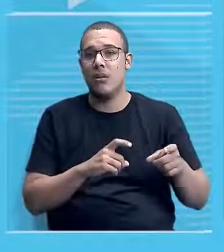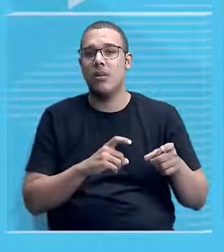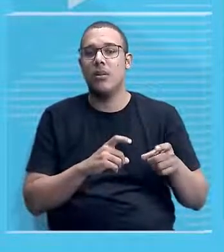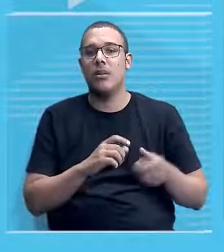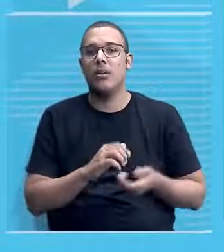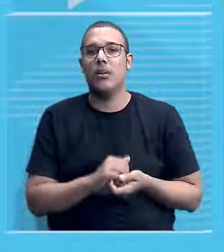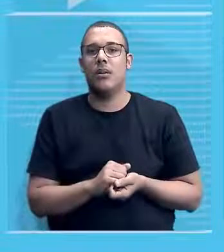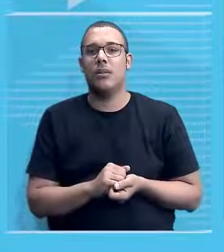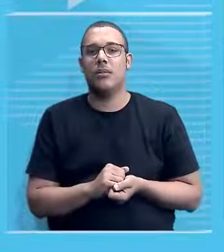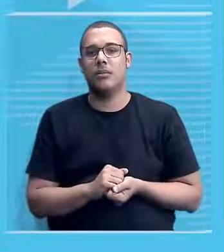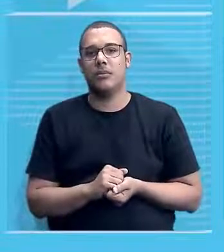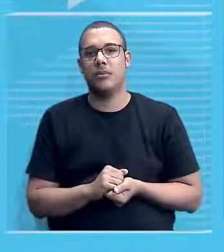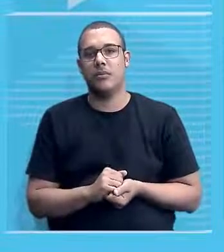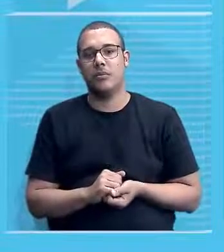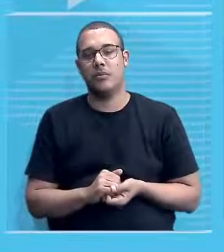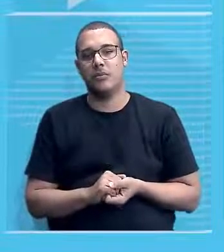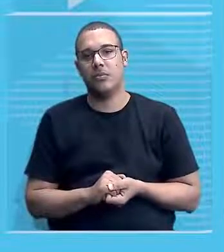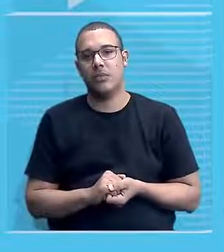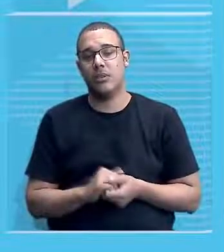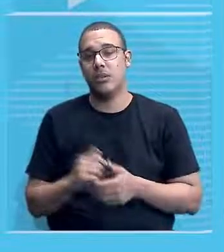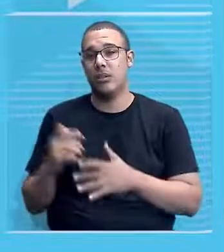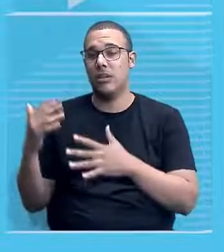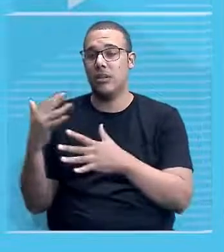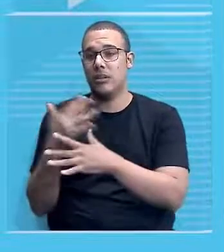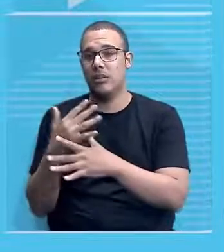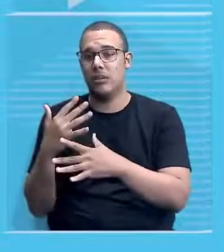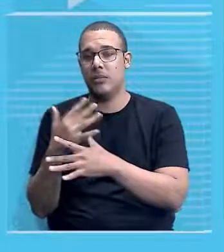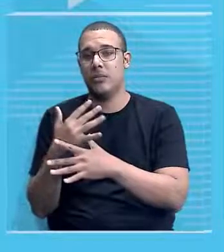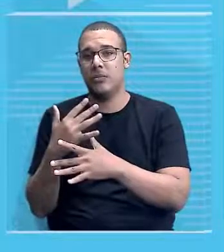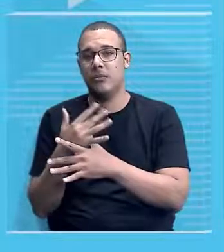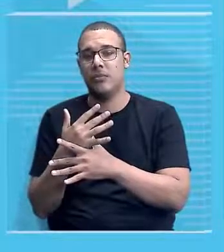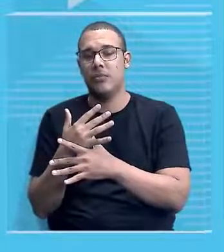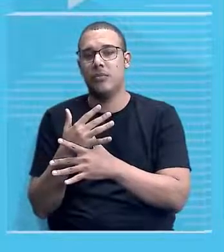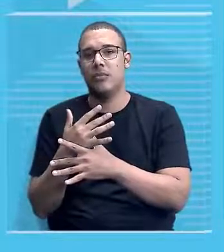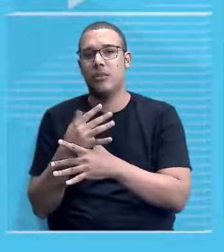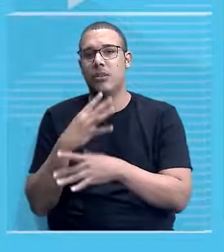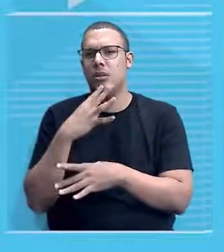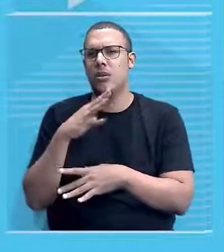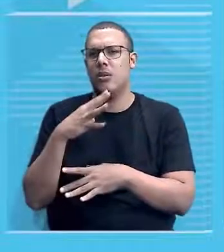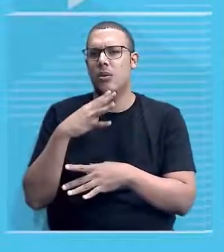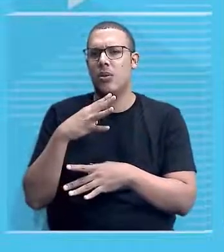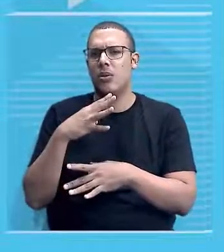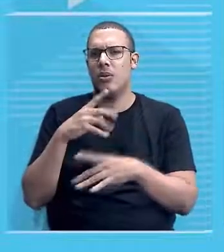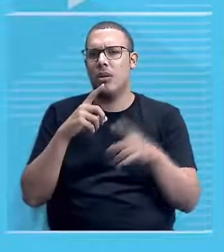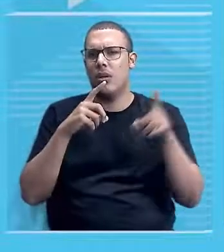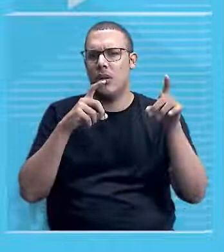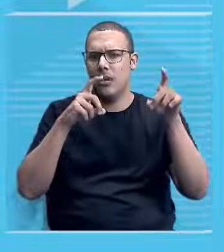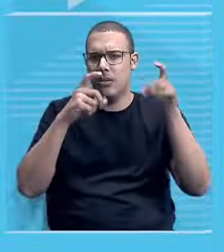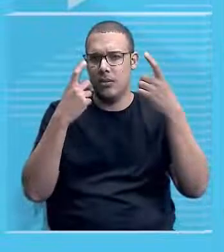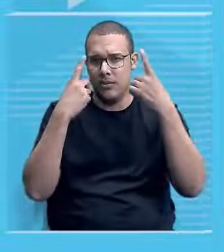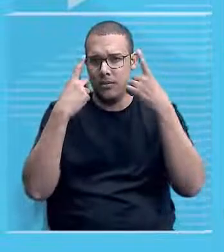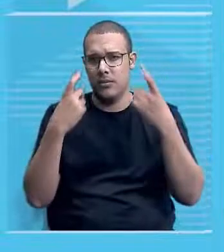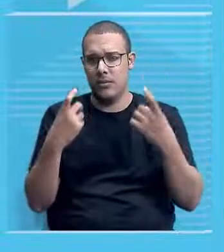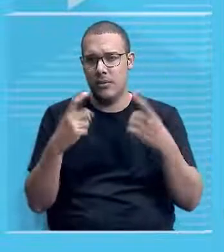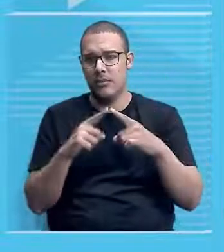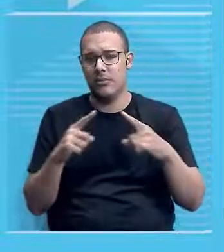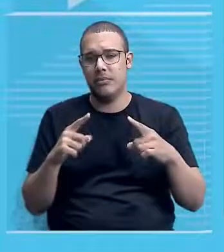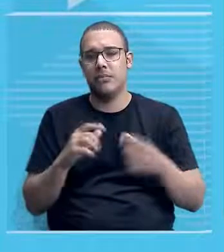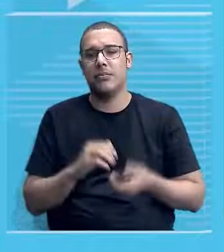ingrata civil correspondência que a cidade ou desconhece o rosto da violência ou do Retiro A paz não tem